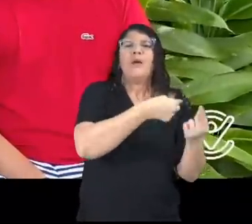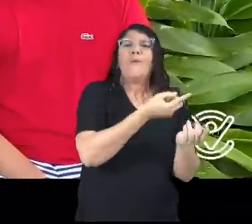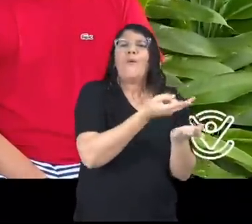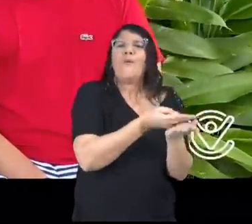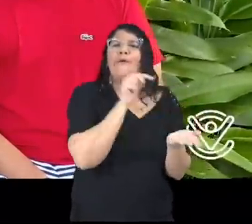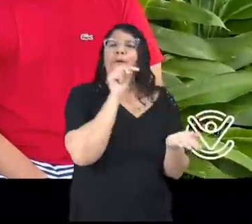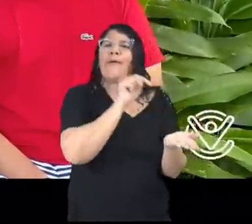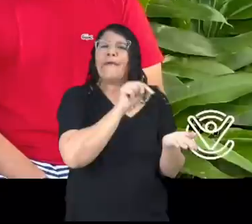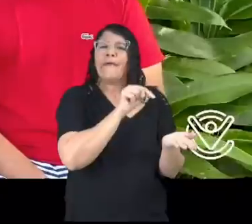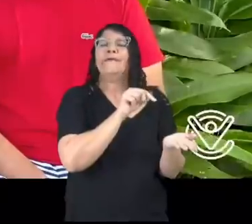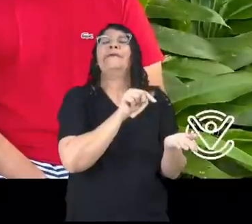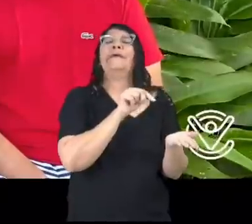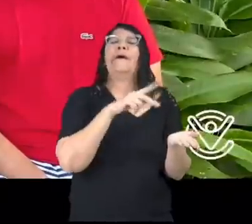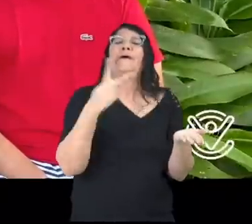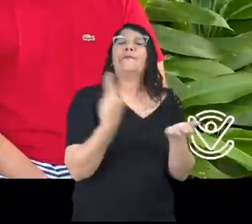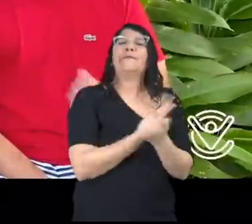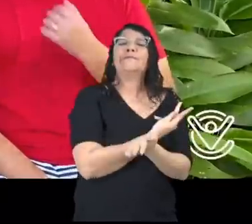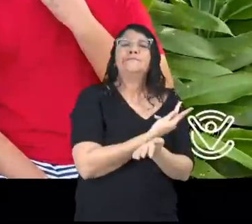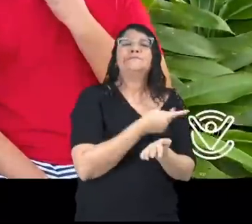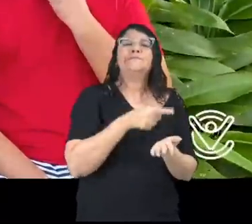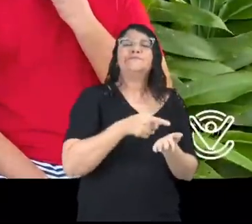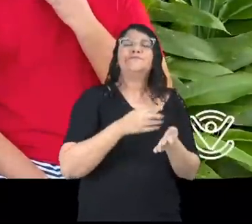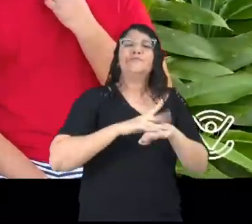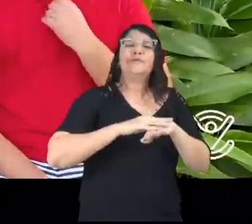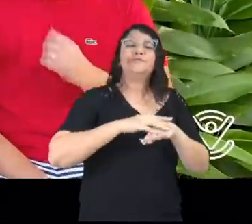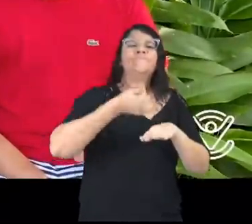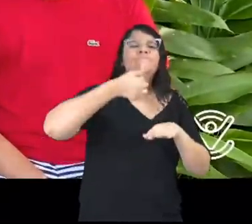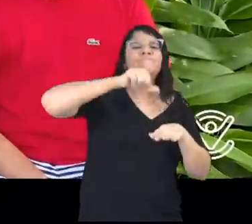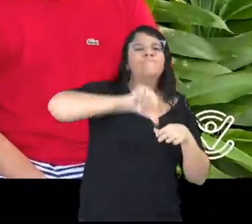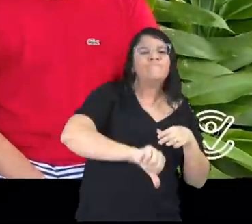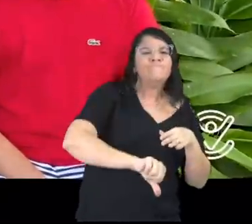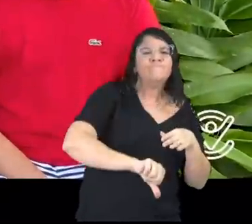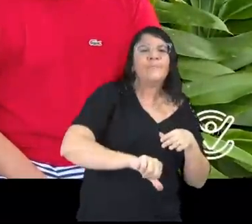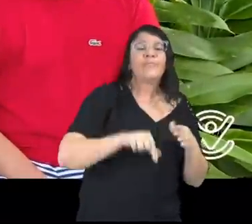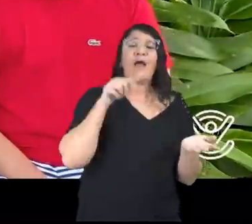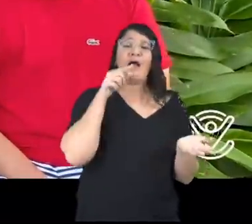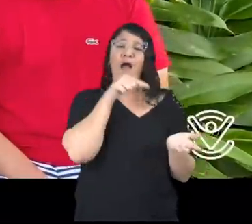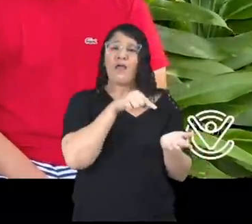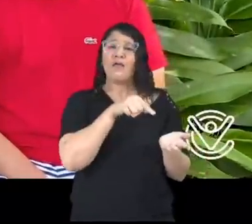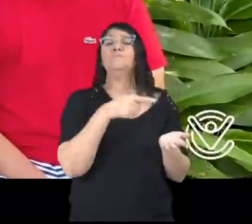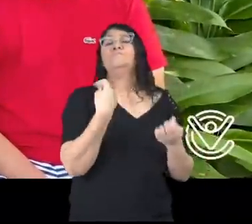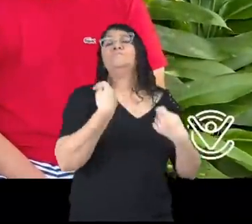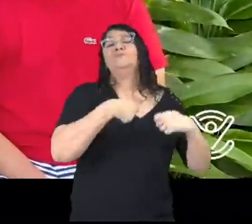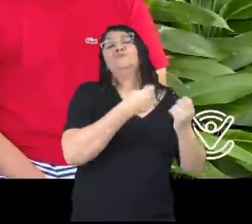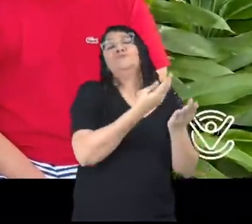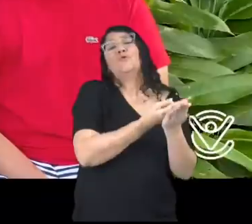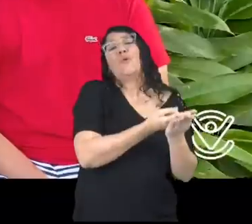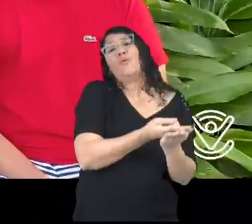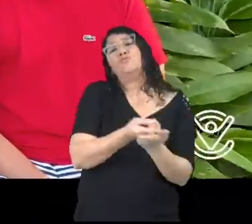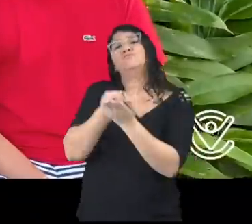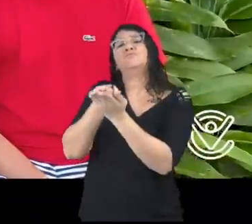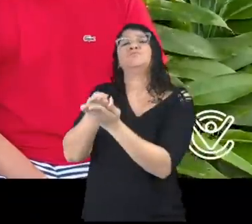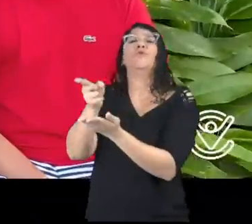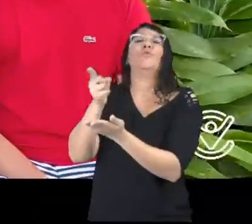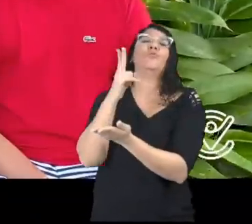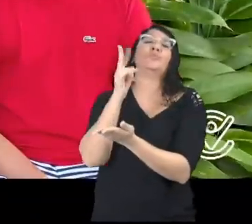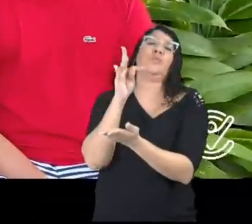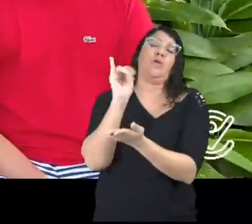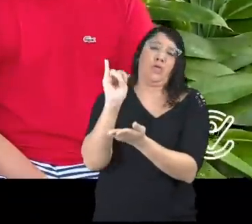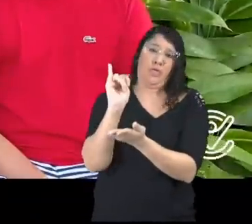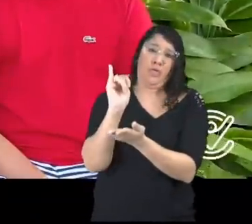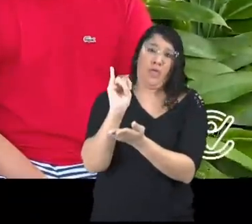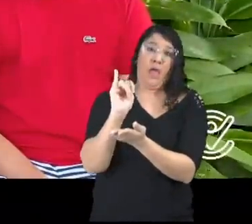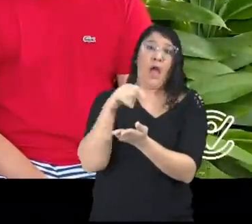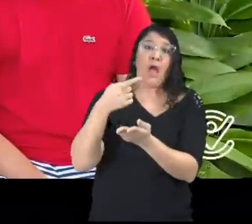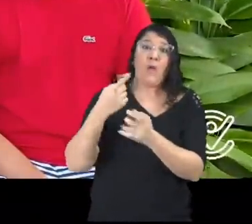da doença. Foi quando ele precisou ser internado na UTI. E segundo os médicos,